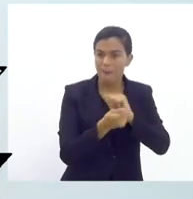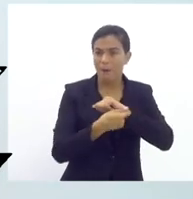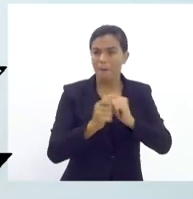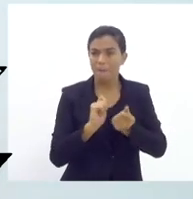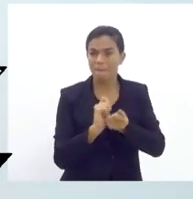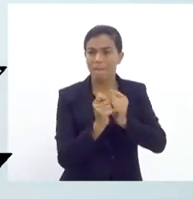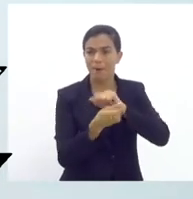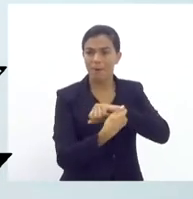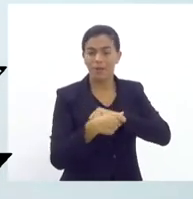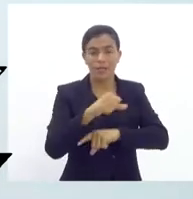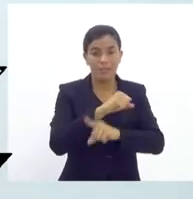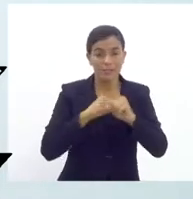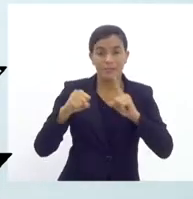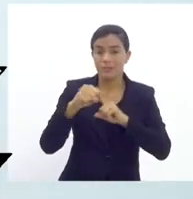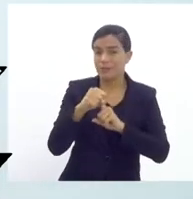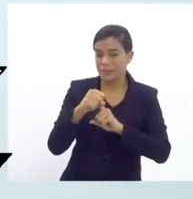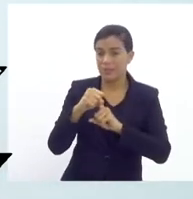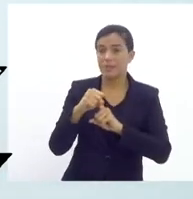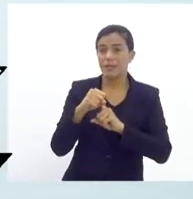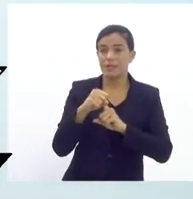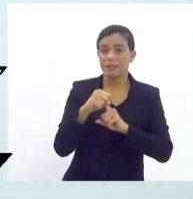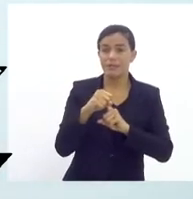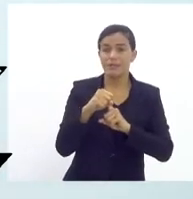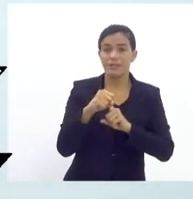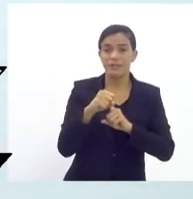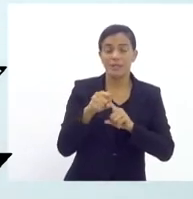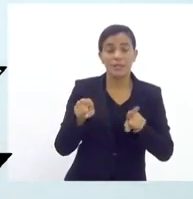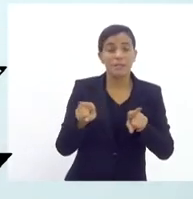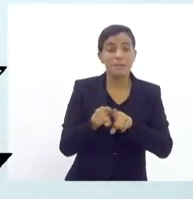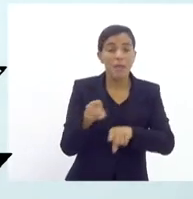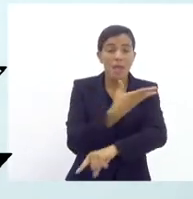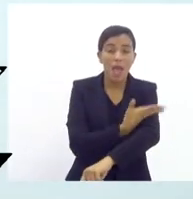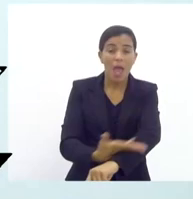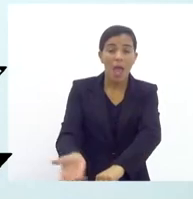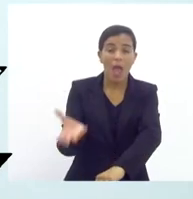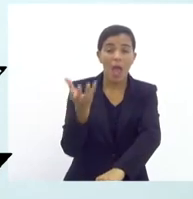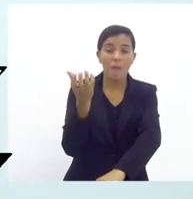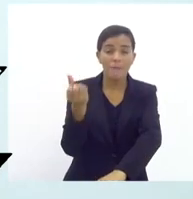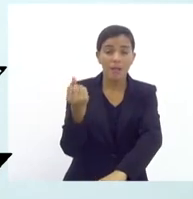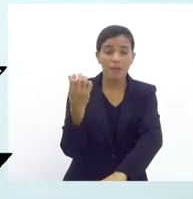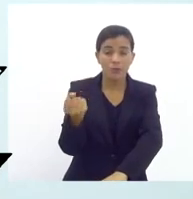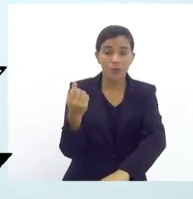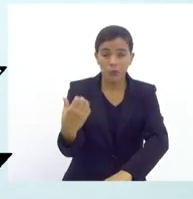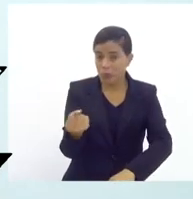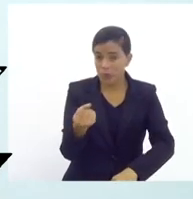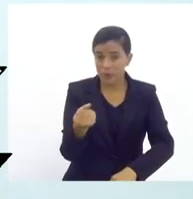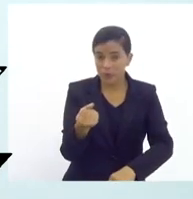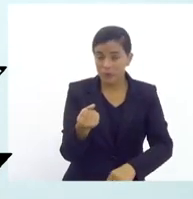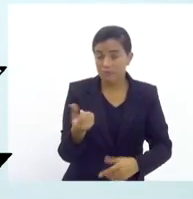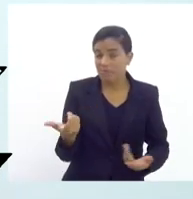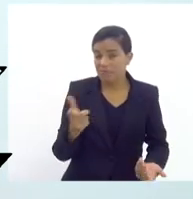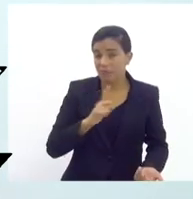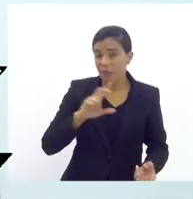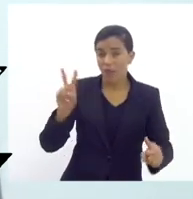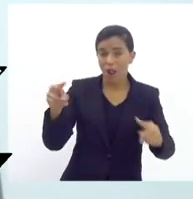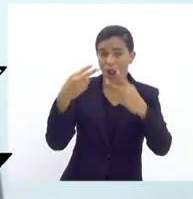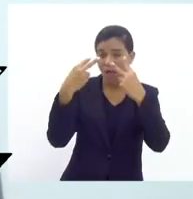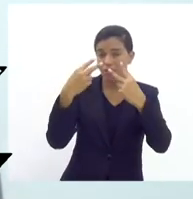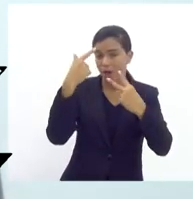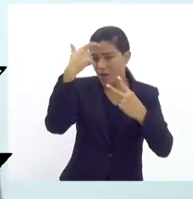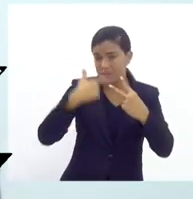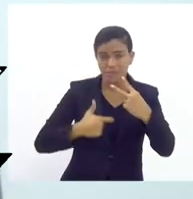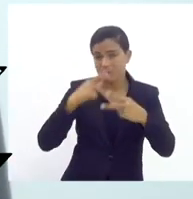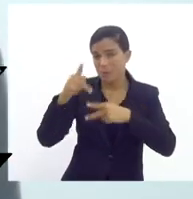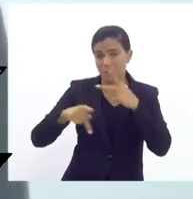que a sociedade que que a branquitude tem de ver nós Ivone enquanto população